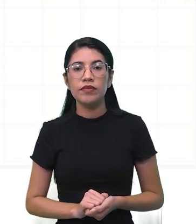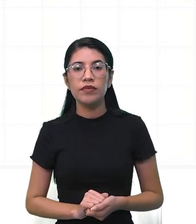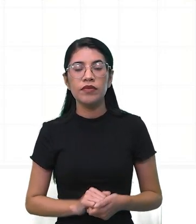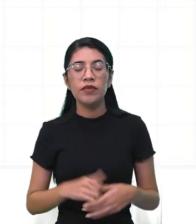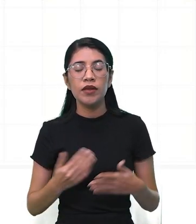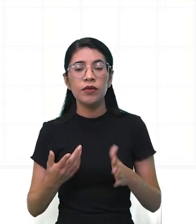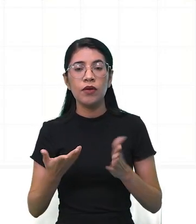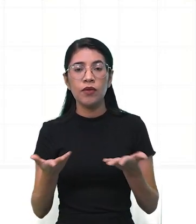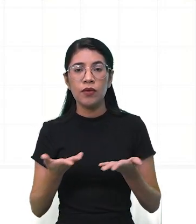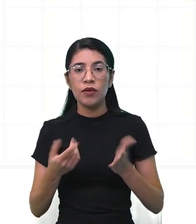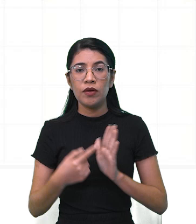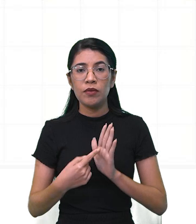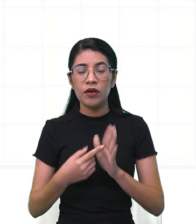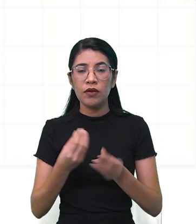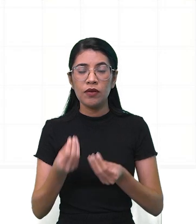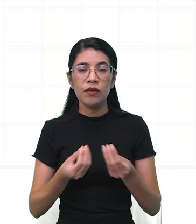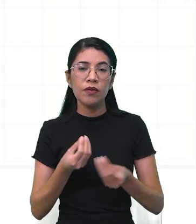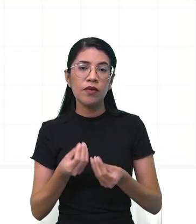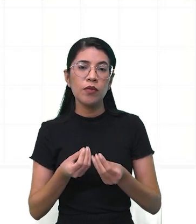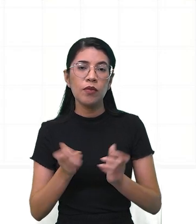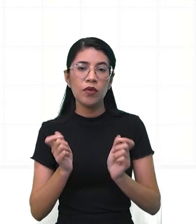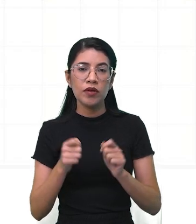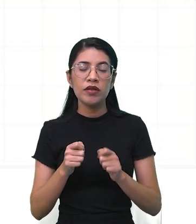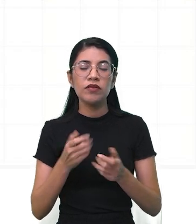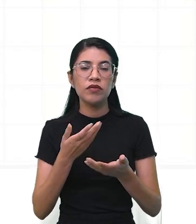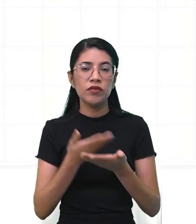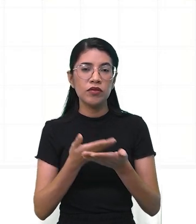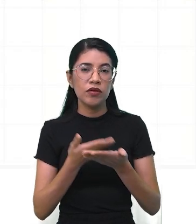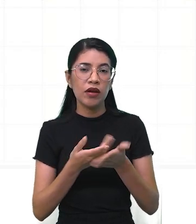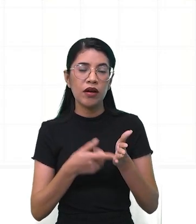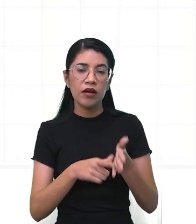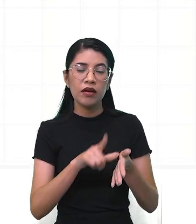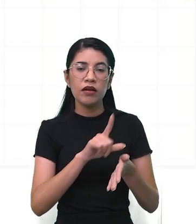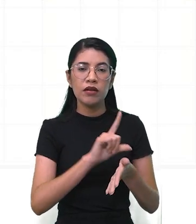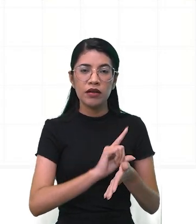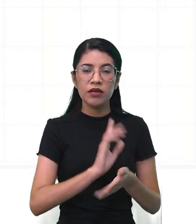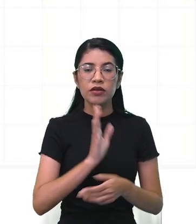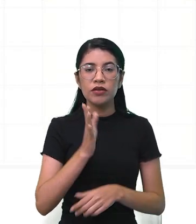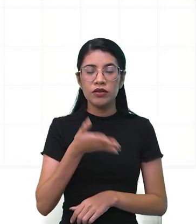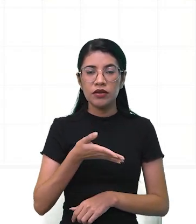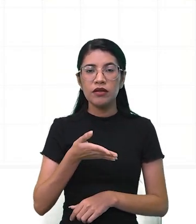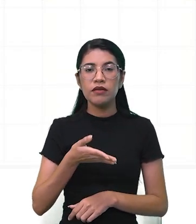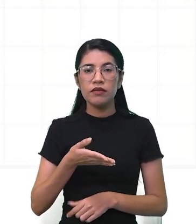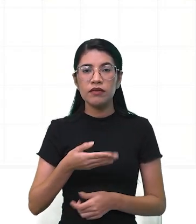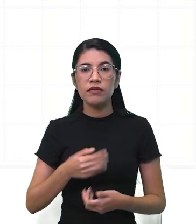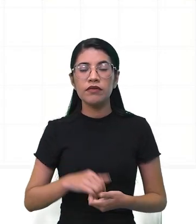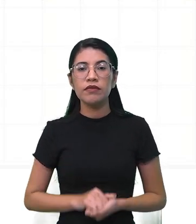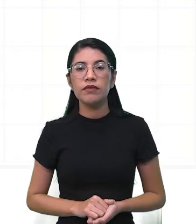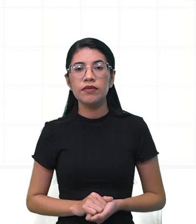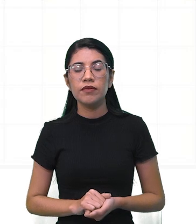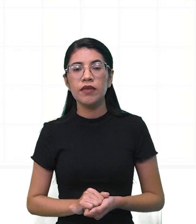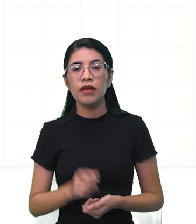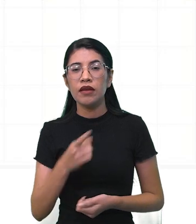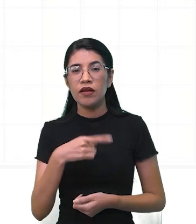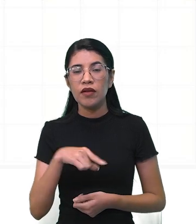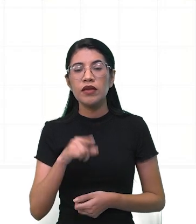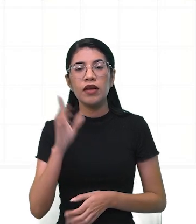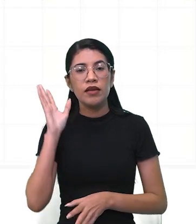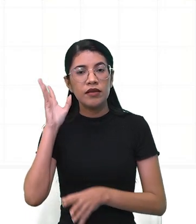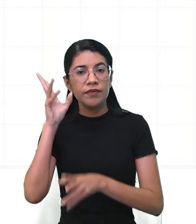aqui a forma que nós estudamos na nossa última aula, para